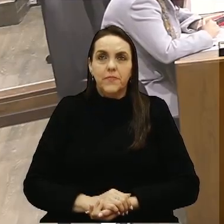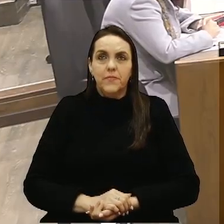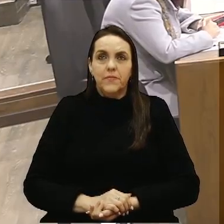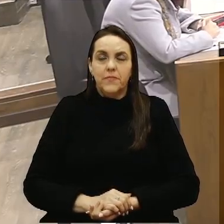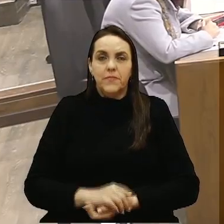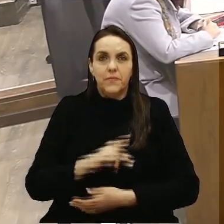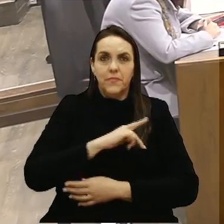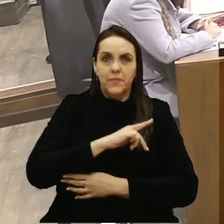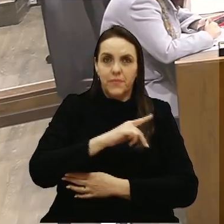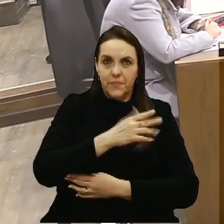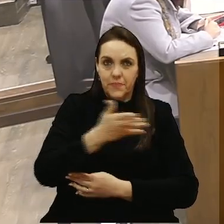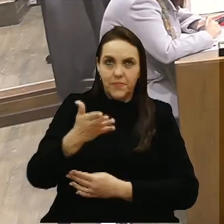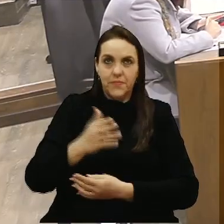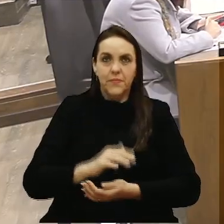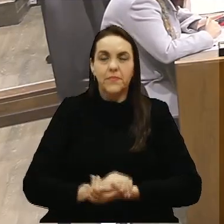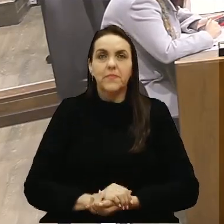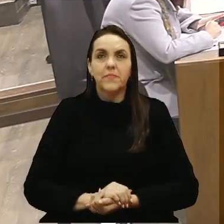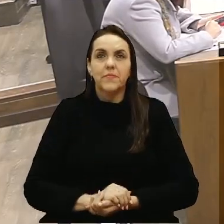Senhor presidente,